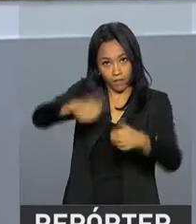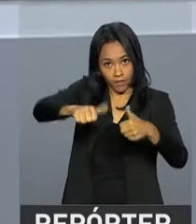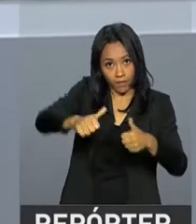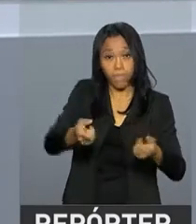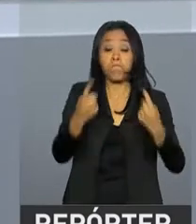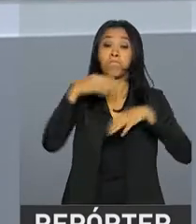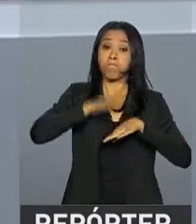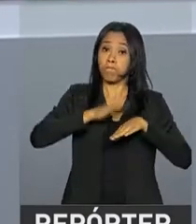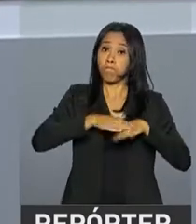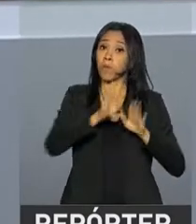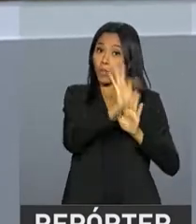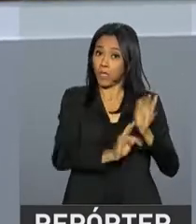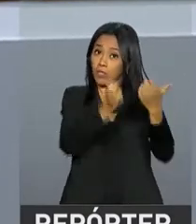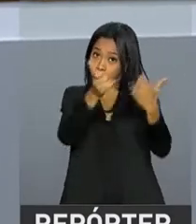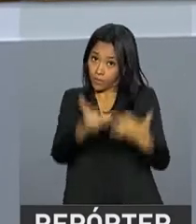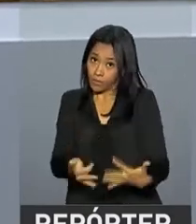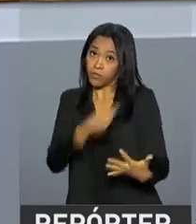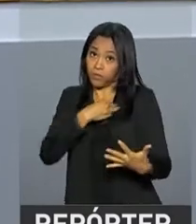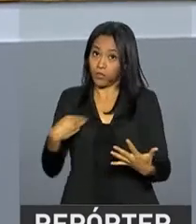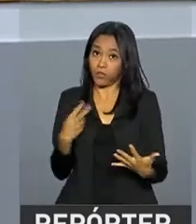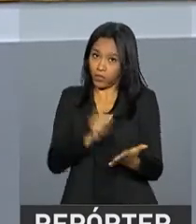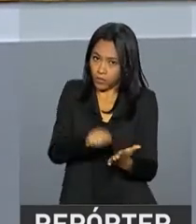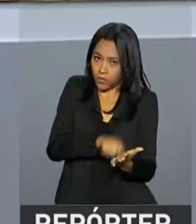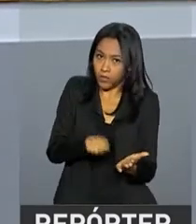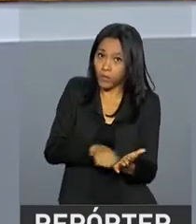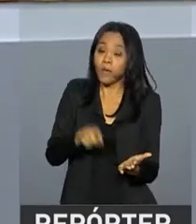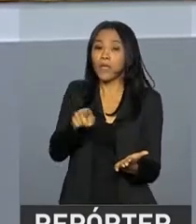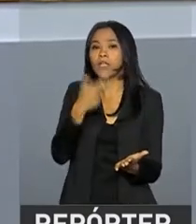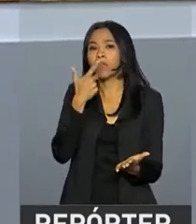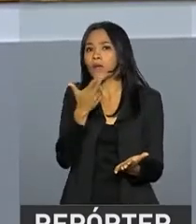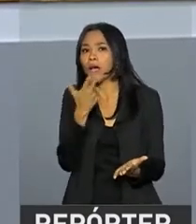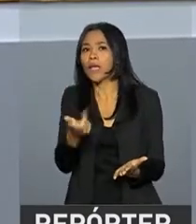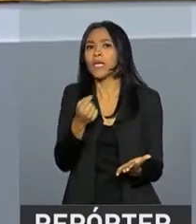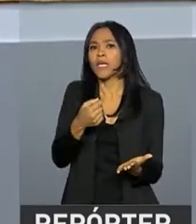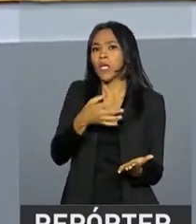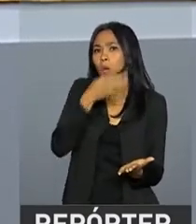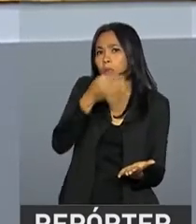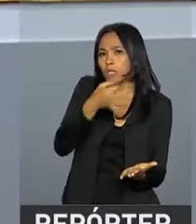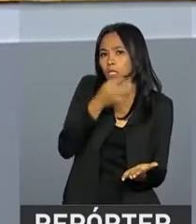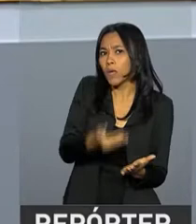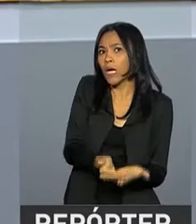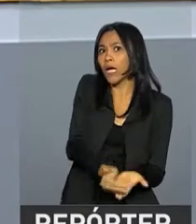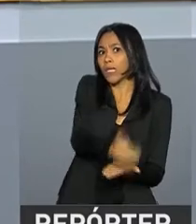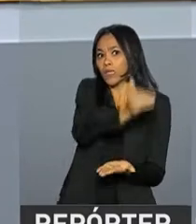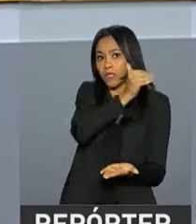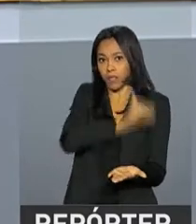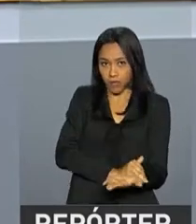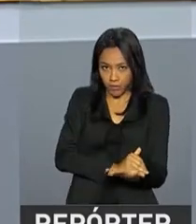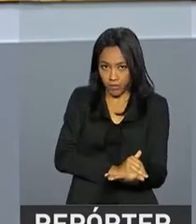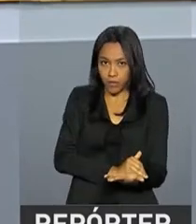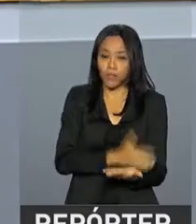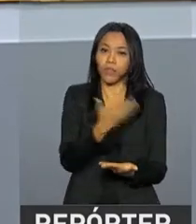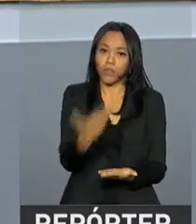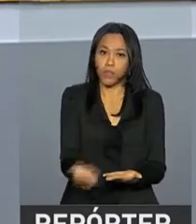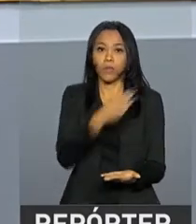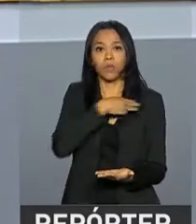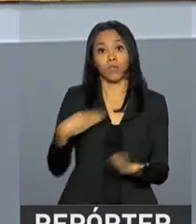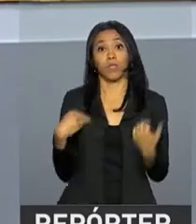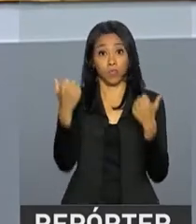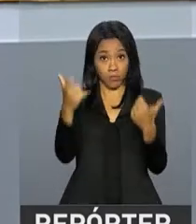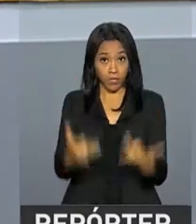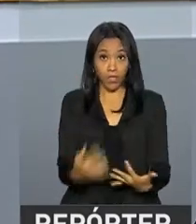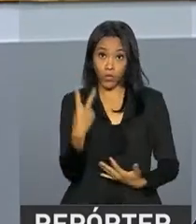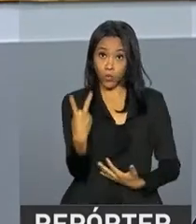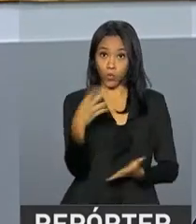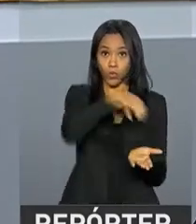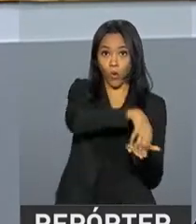com o ministro a carta porém não define que tais consultas devam ser feitas antecipadamente o ministro destaca ainda que os dois